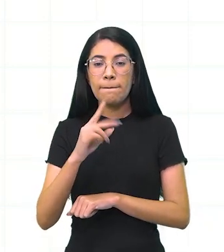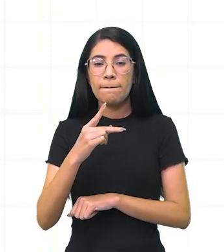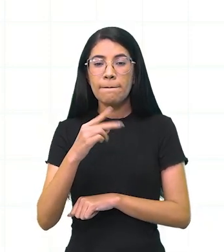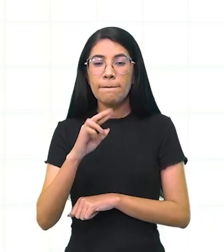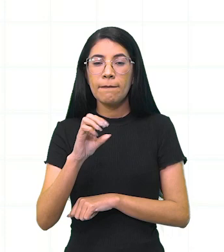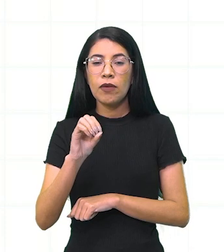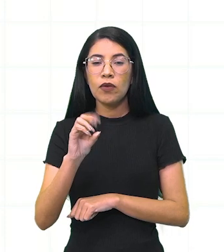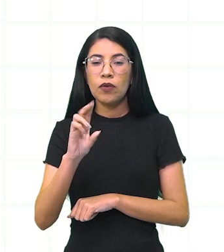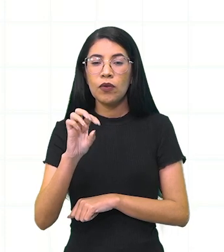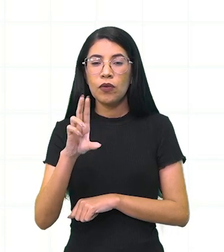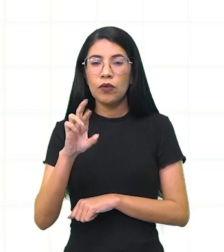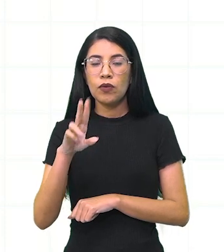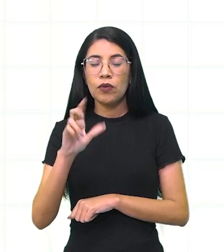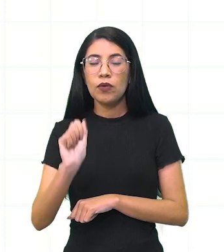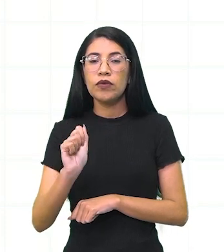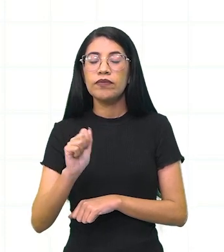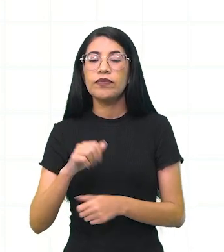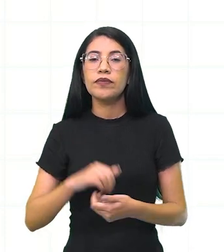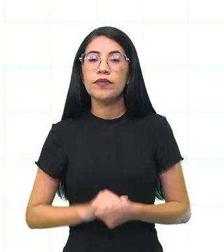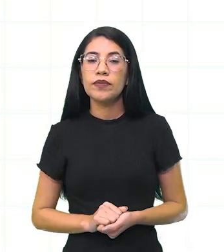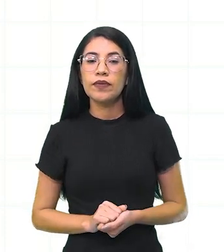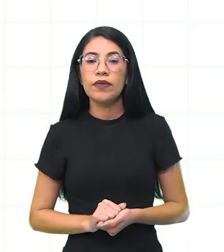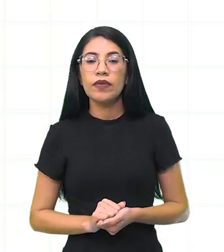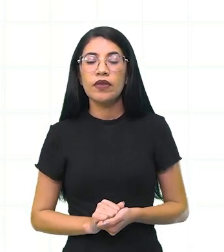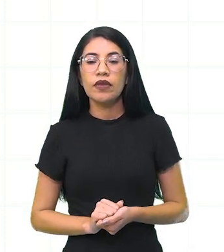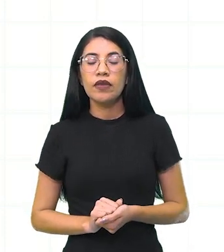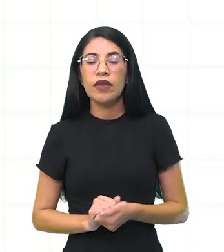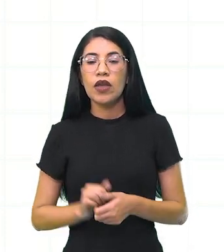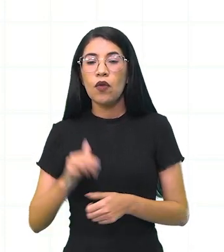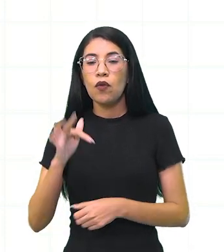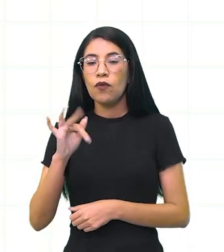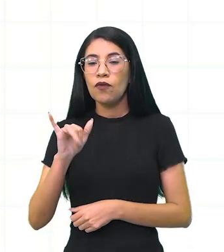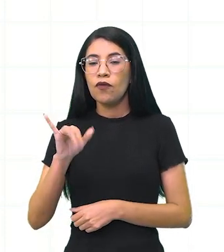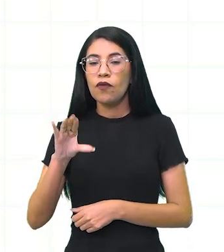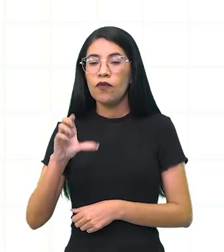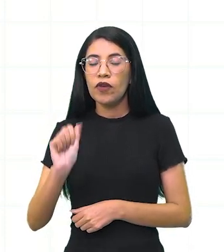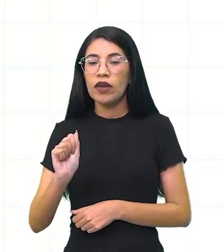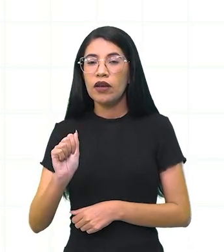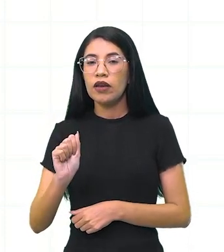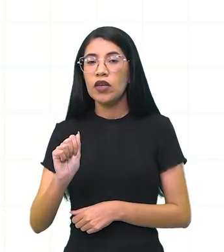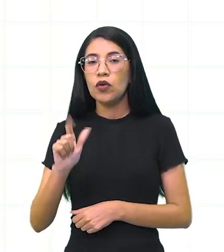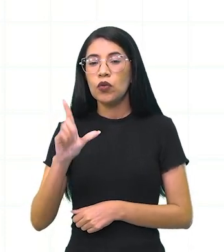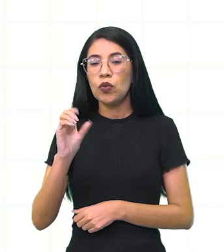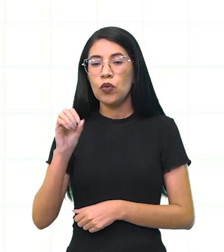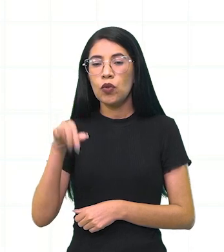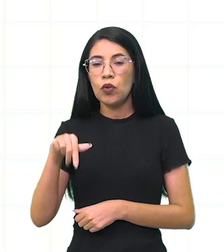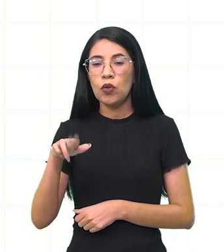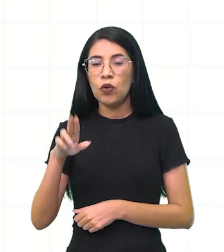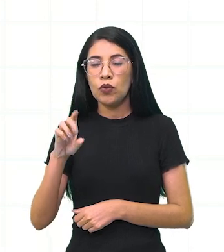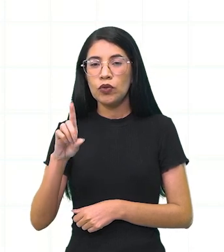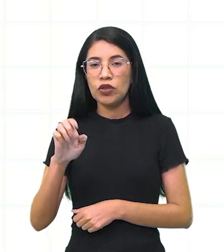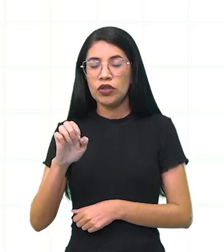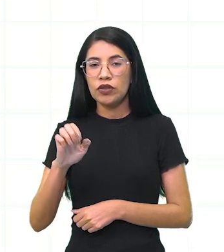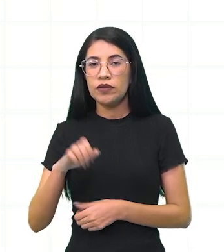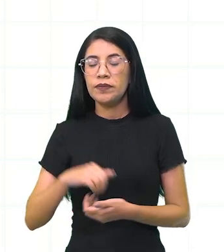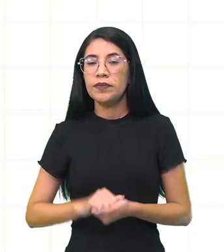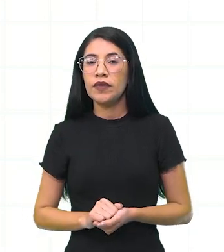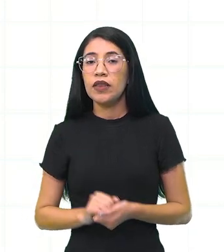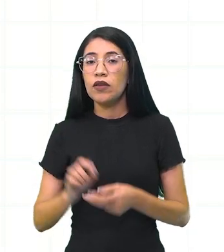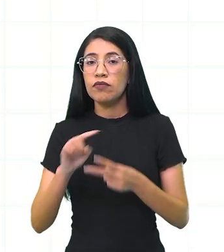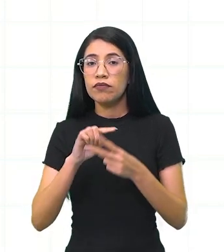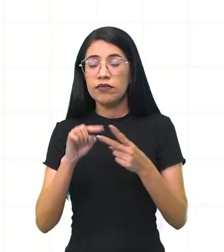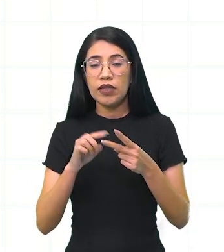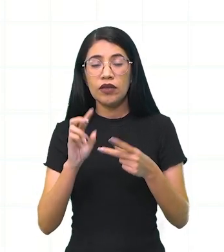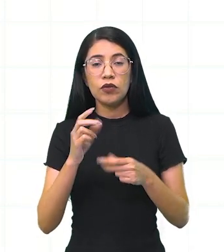o endereço o qual você procura fica longe. Eu tenho aqui dois